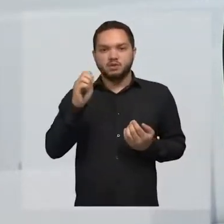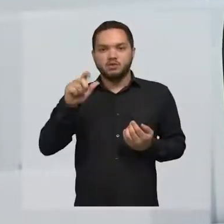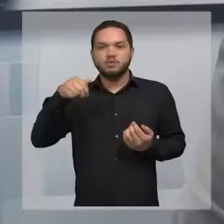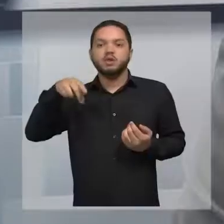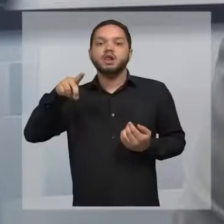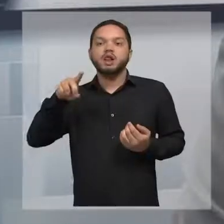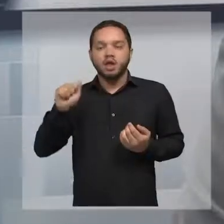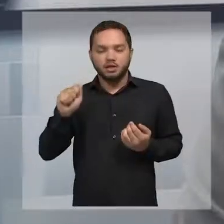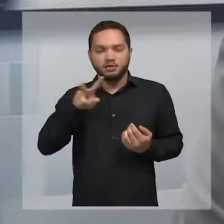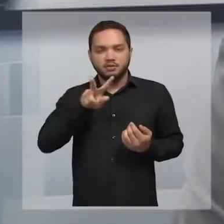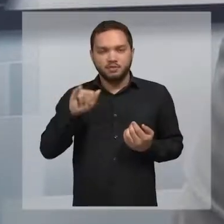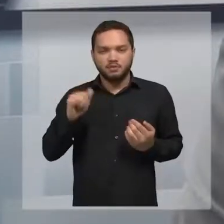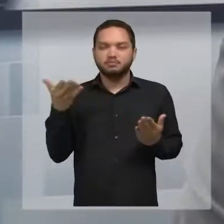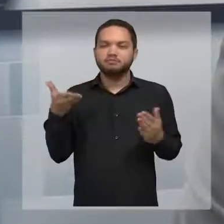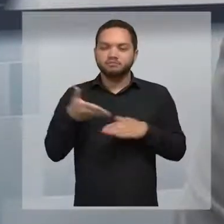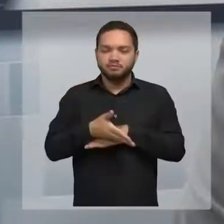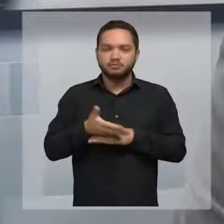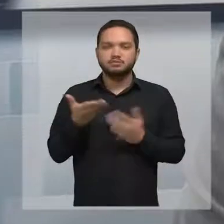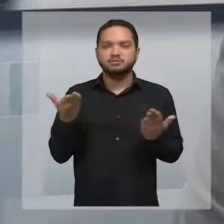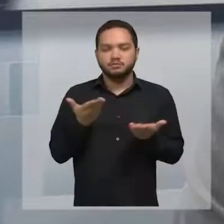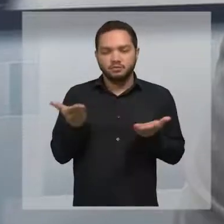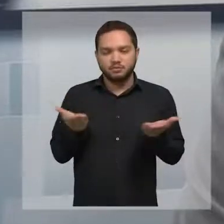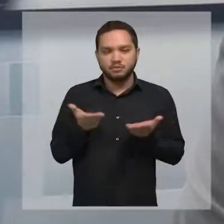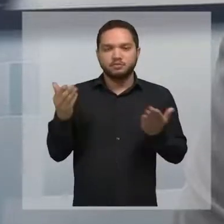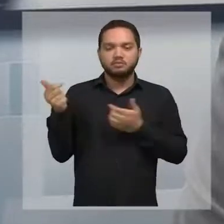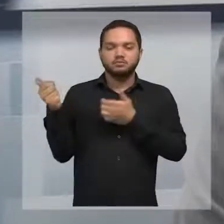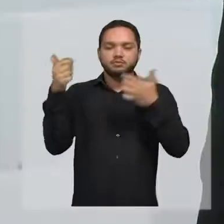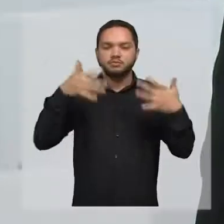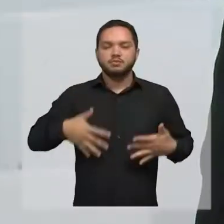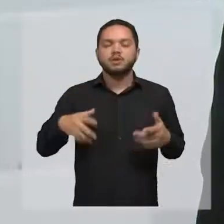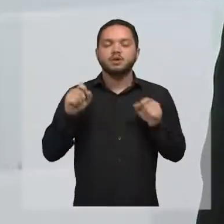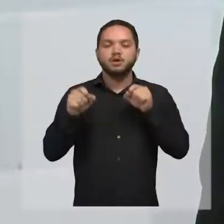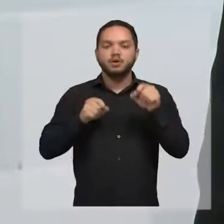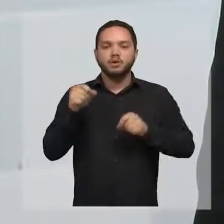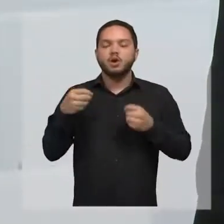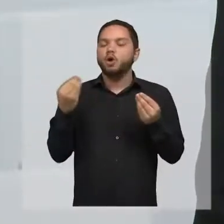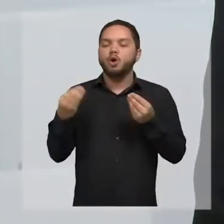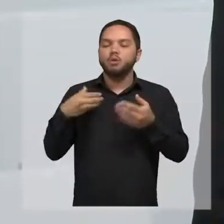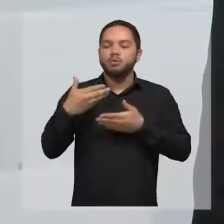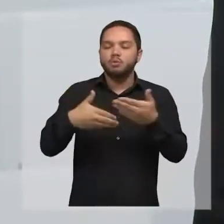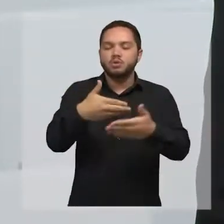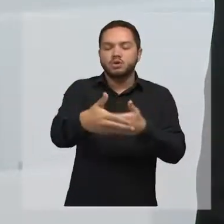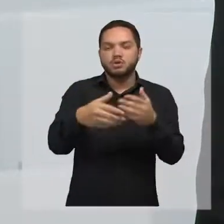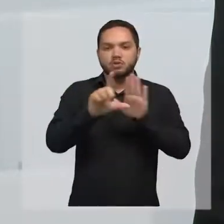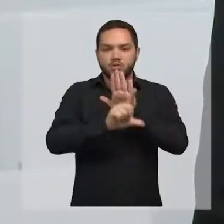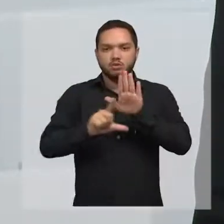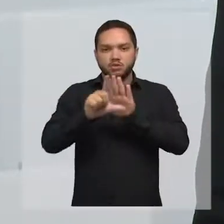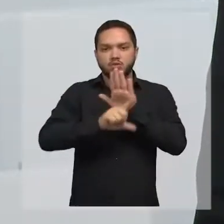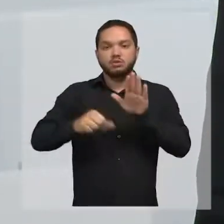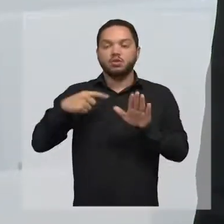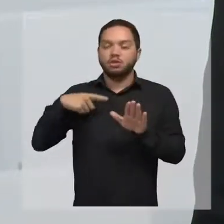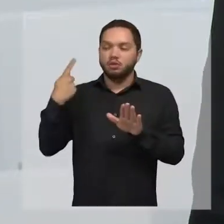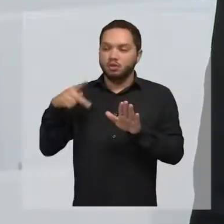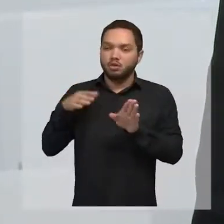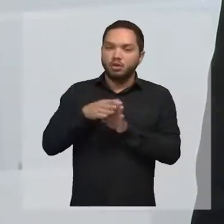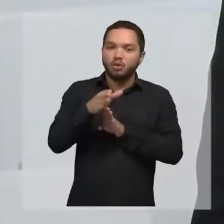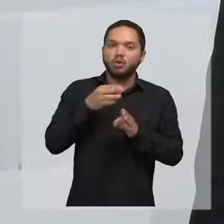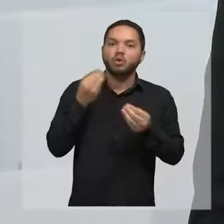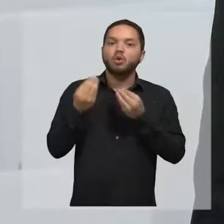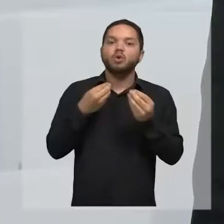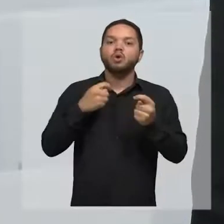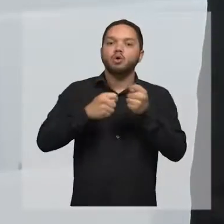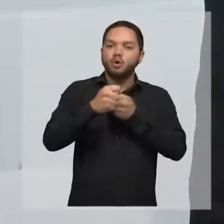Holanda, fará uma importante participação com abordagem no processo legislativo, orientado pelos